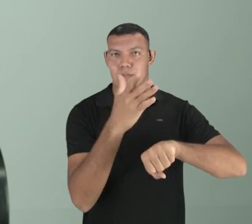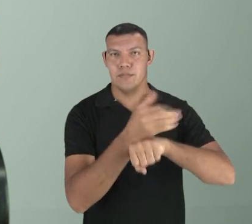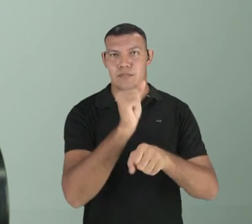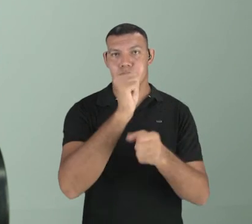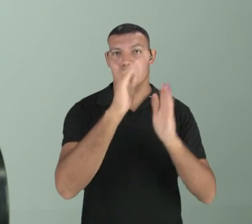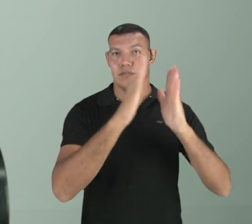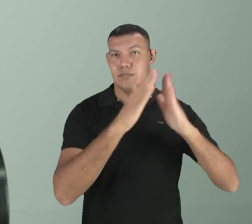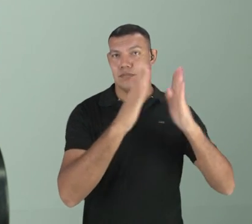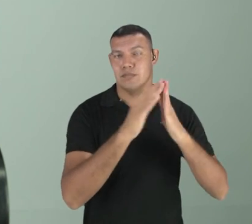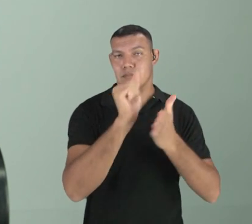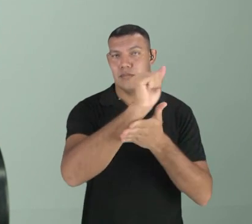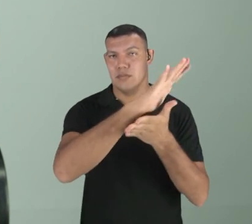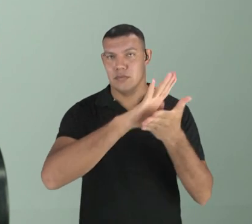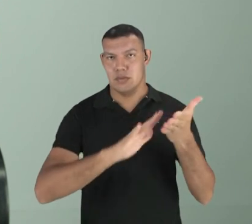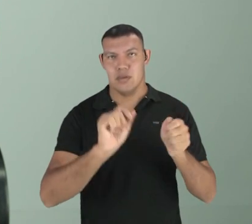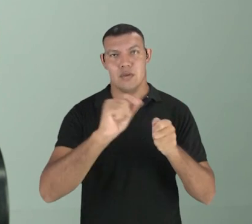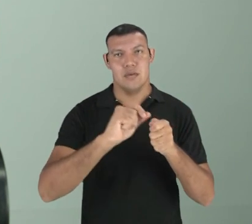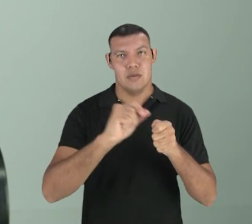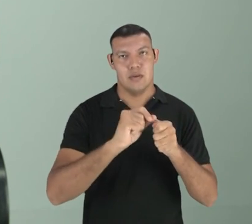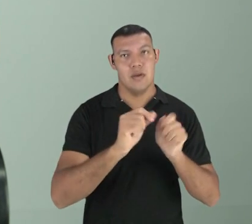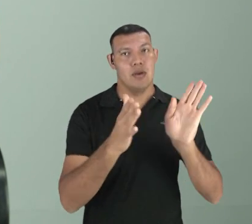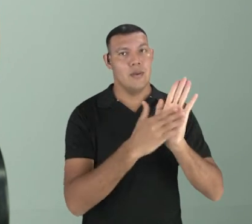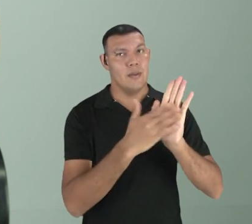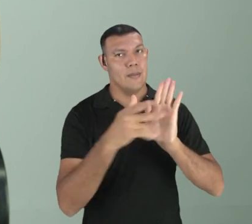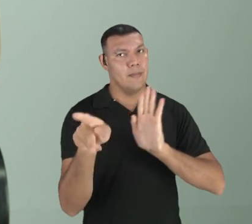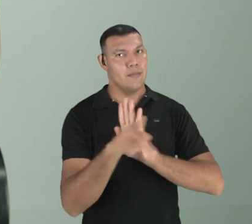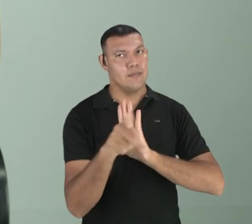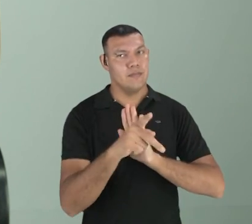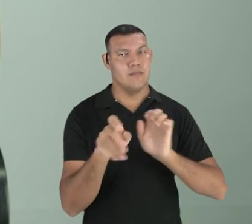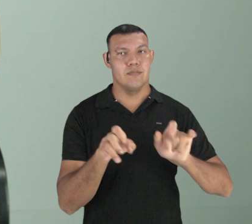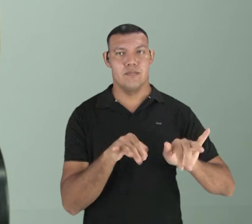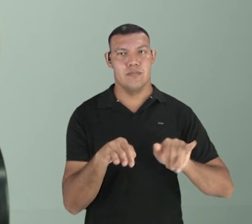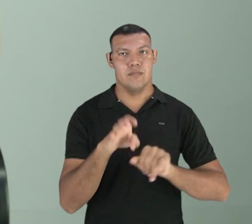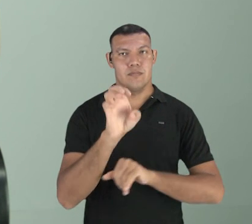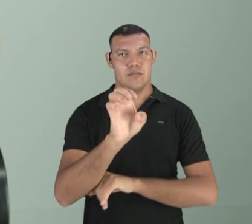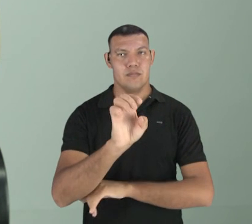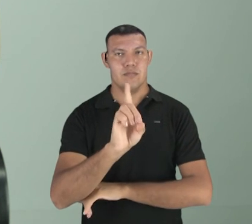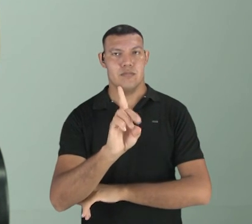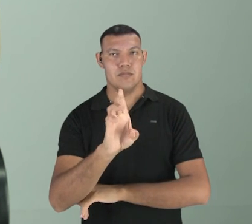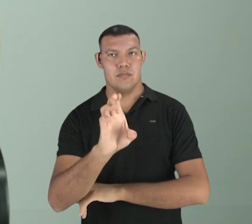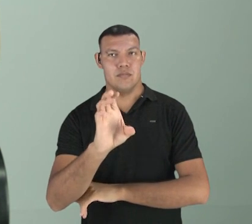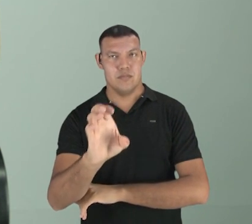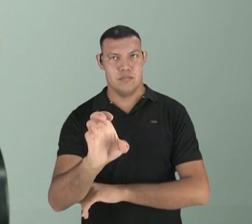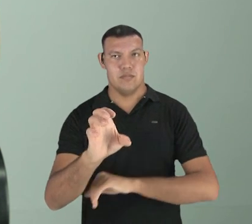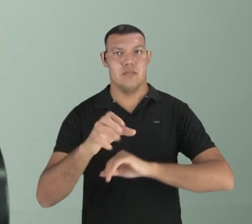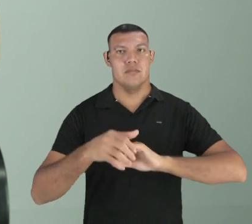realize as atividades propostas pelo seu professor e acesse a plataforma Eduque.